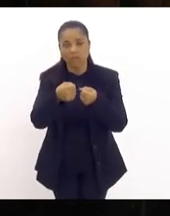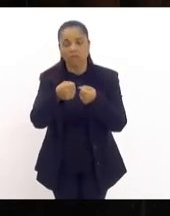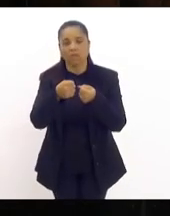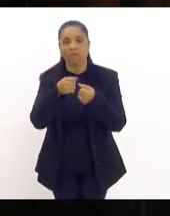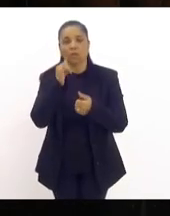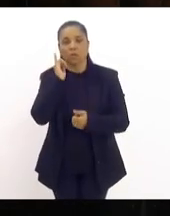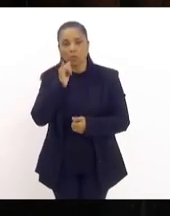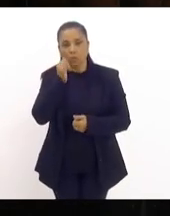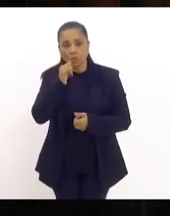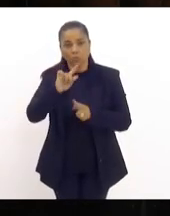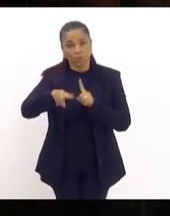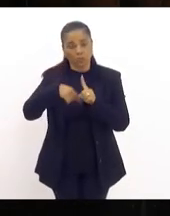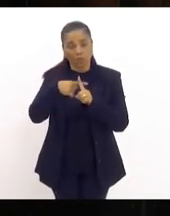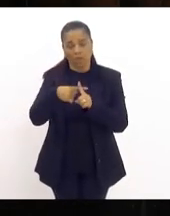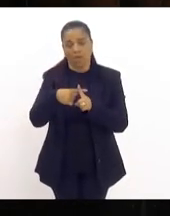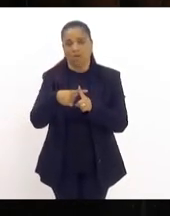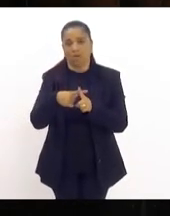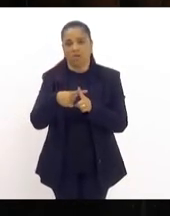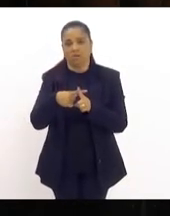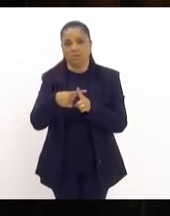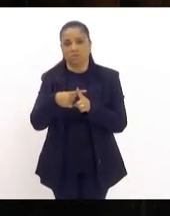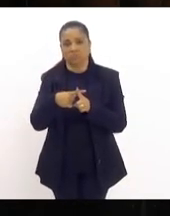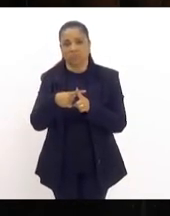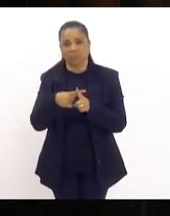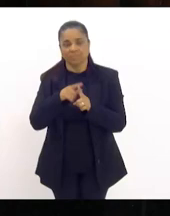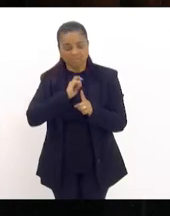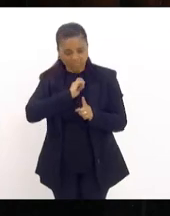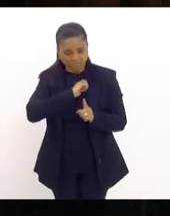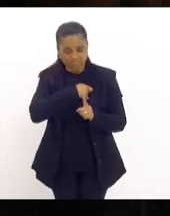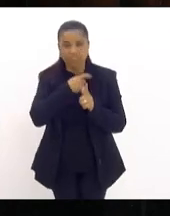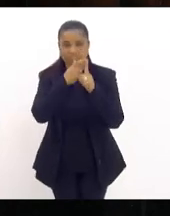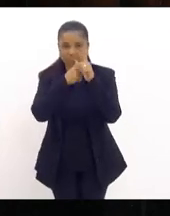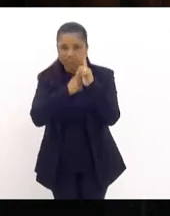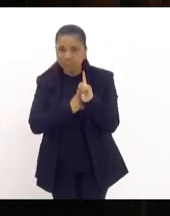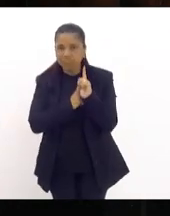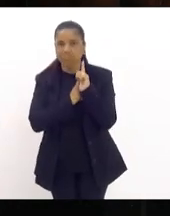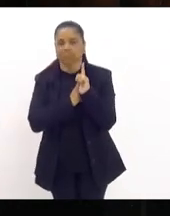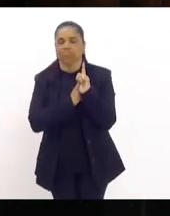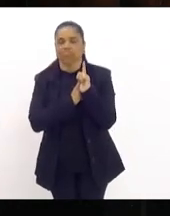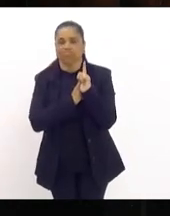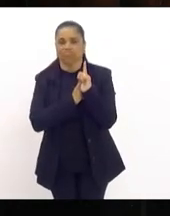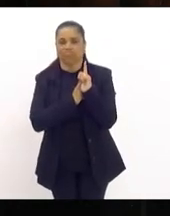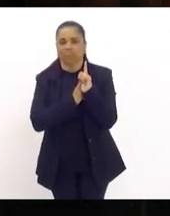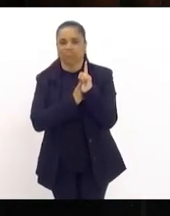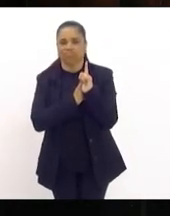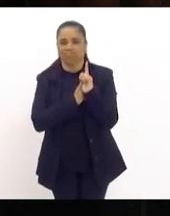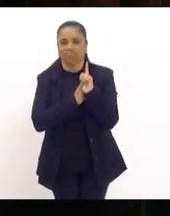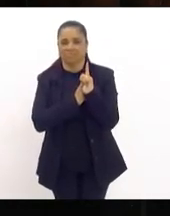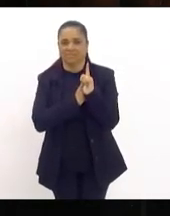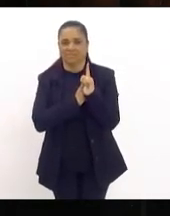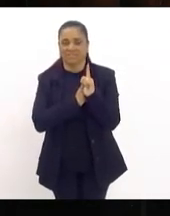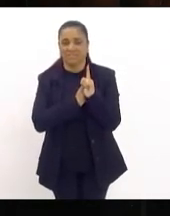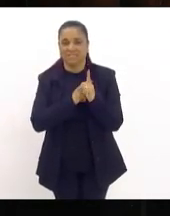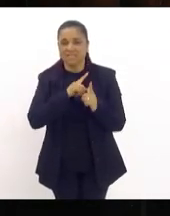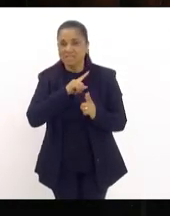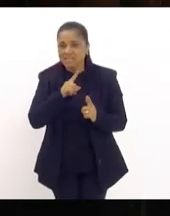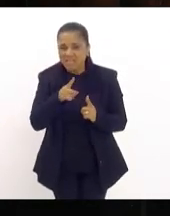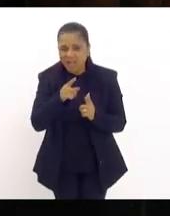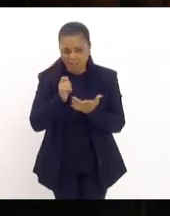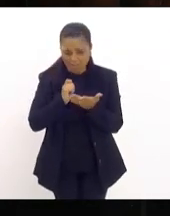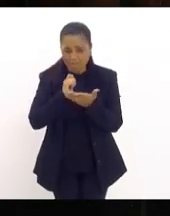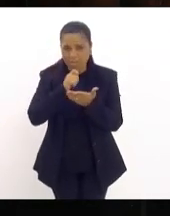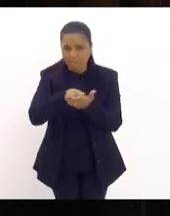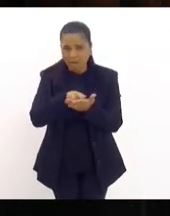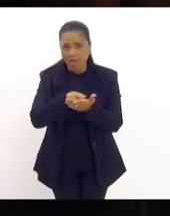duro com os sonegadores. Sonegar é crime. Muito